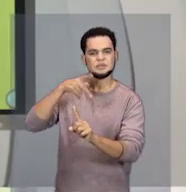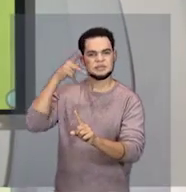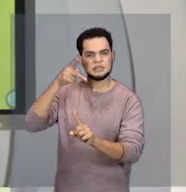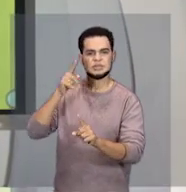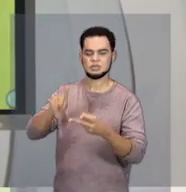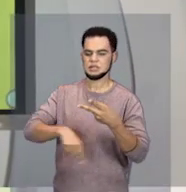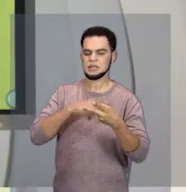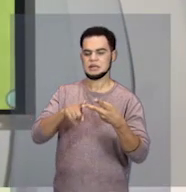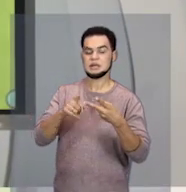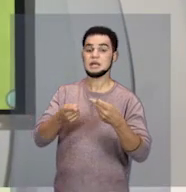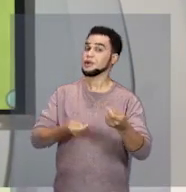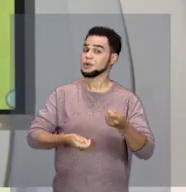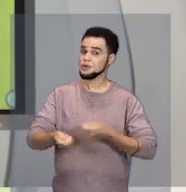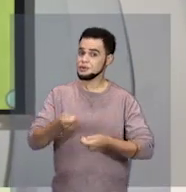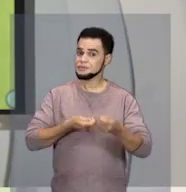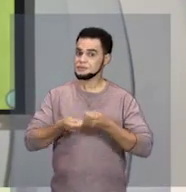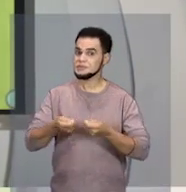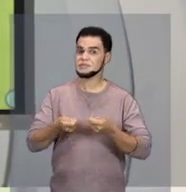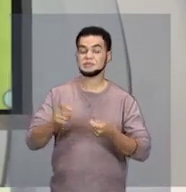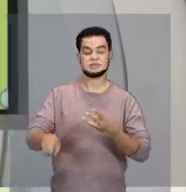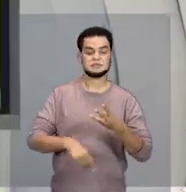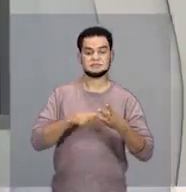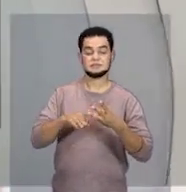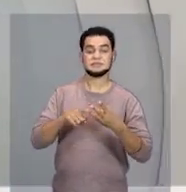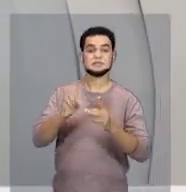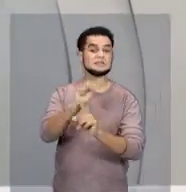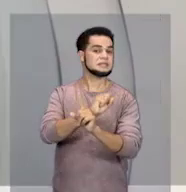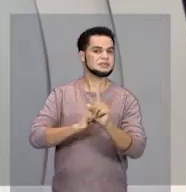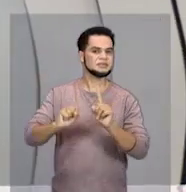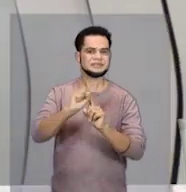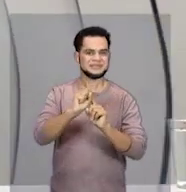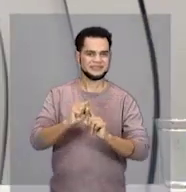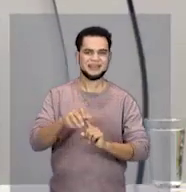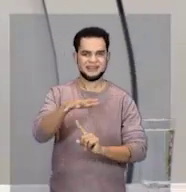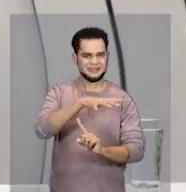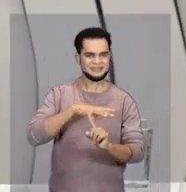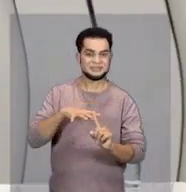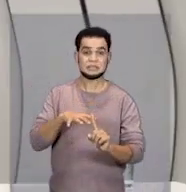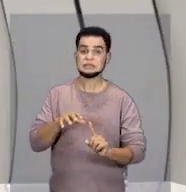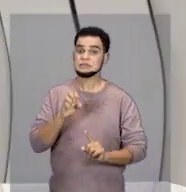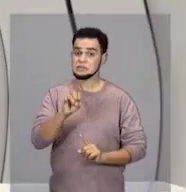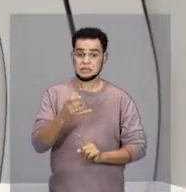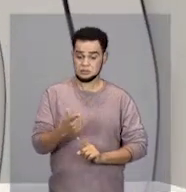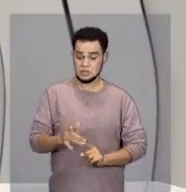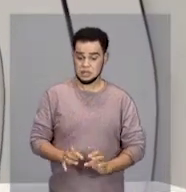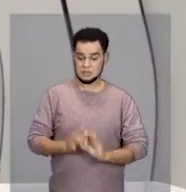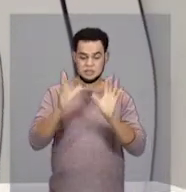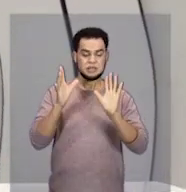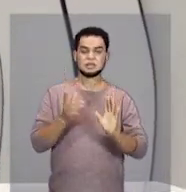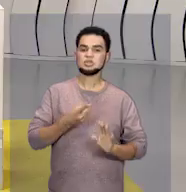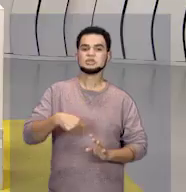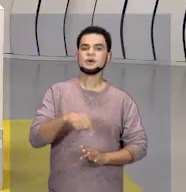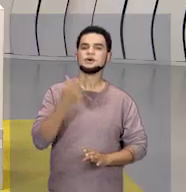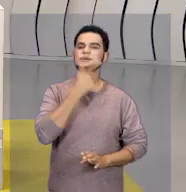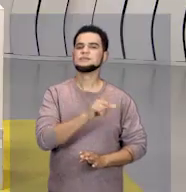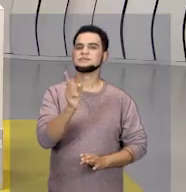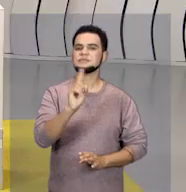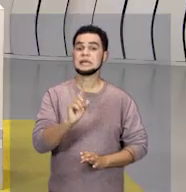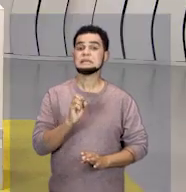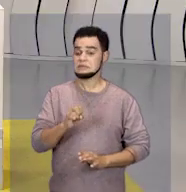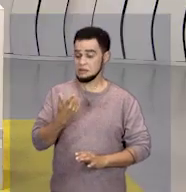a economia e a sociedade que a gente vive. Sem essa liberdade a gente não consegue. Sem liberdade não